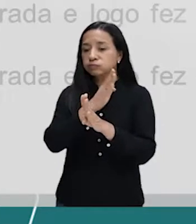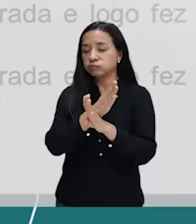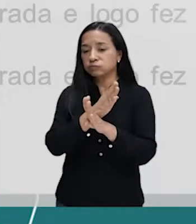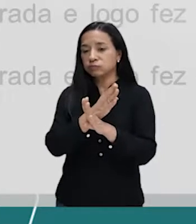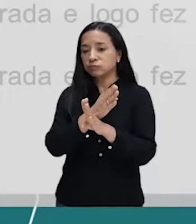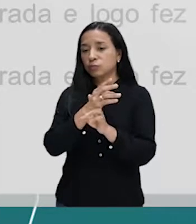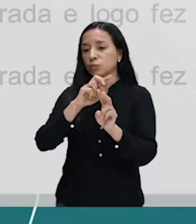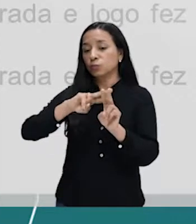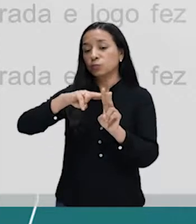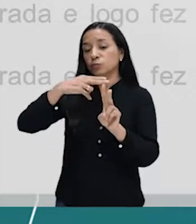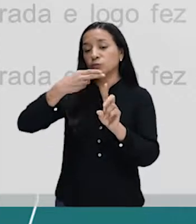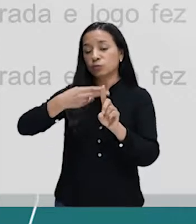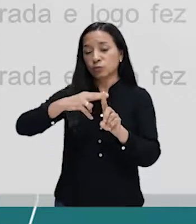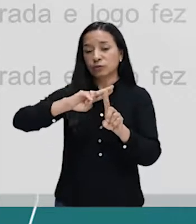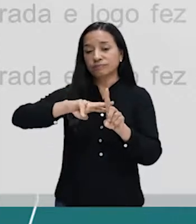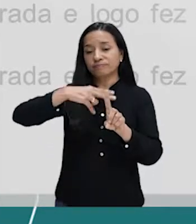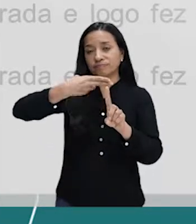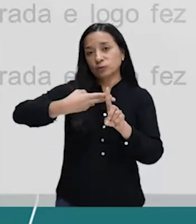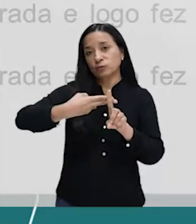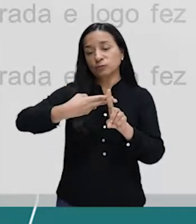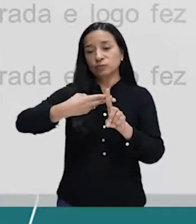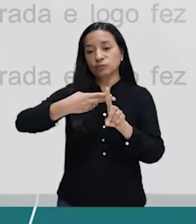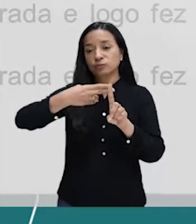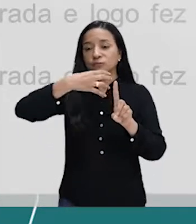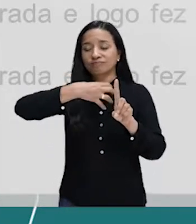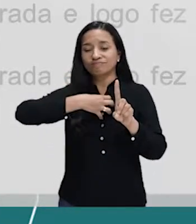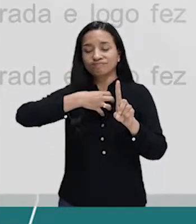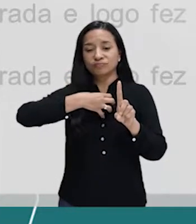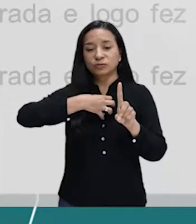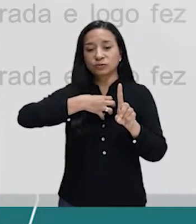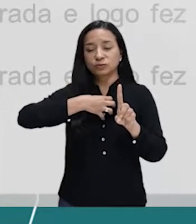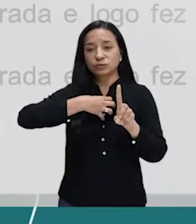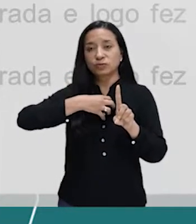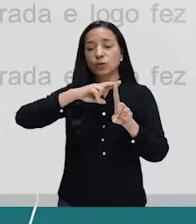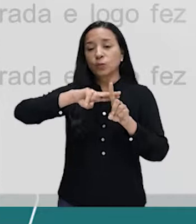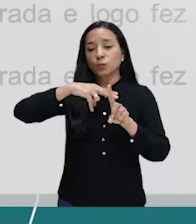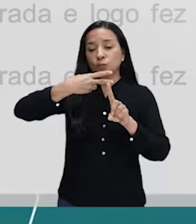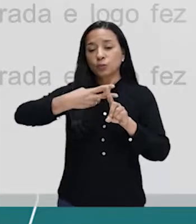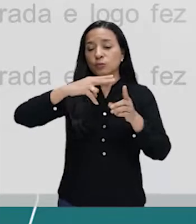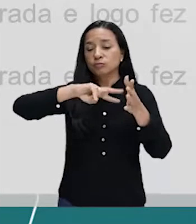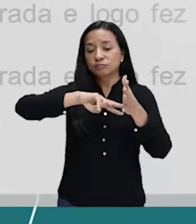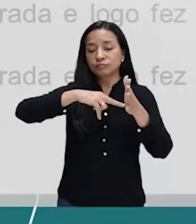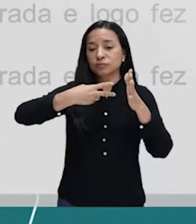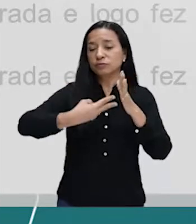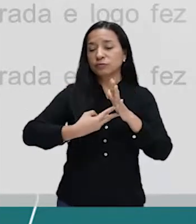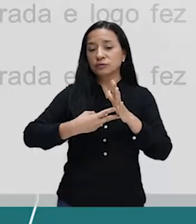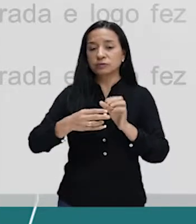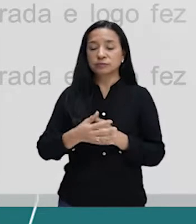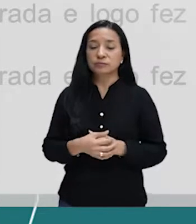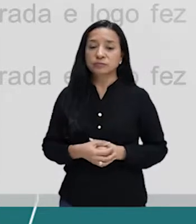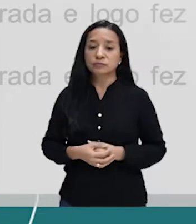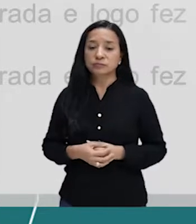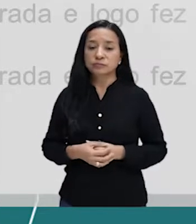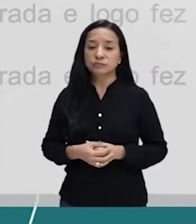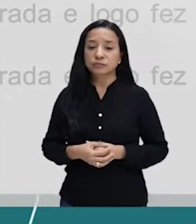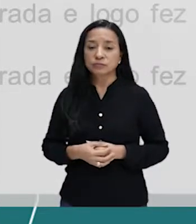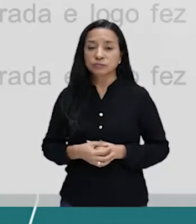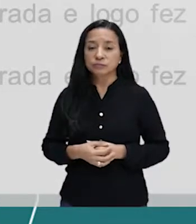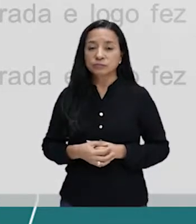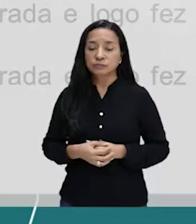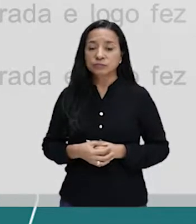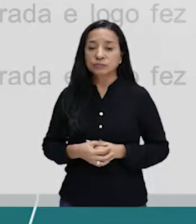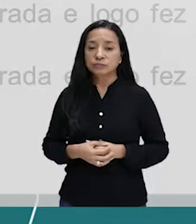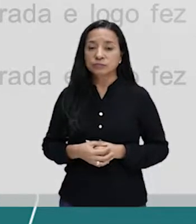da ambiguidade? Quando dá duplo sentido, uma dupla interpretação. Para afastar qualquer dúvida que possa